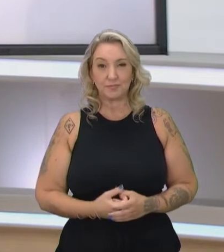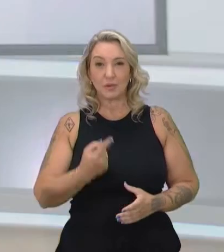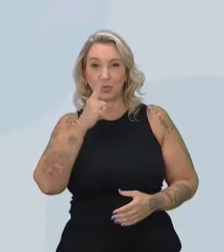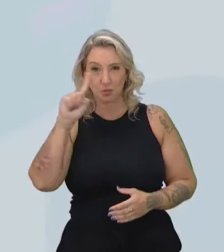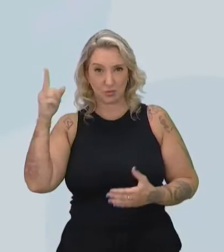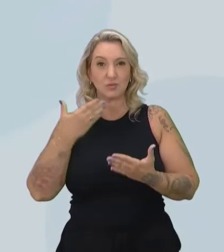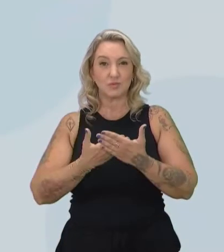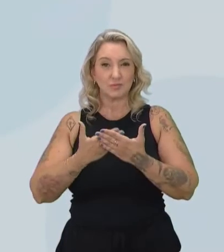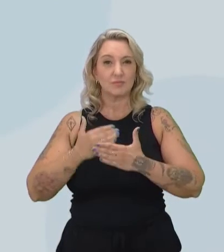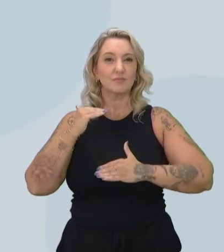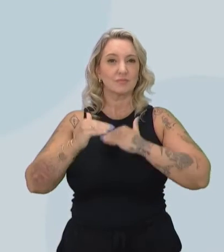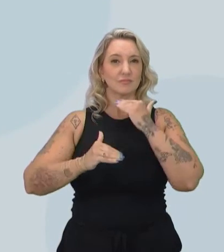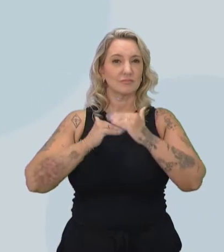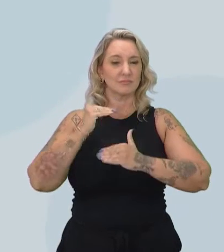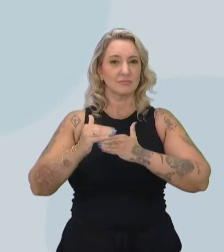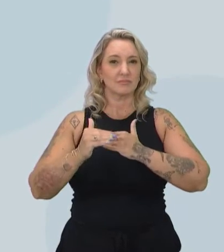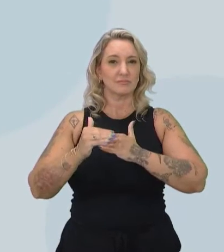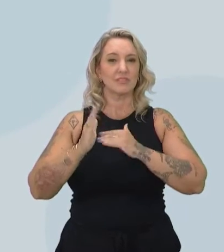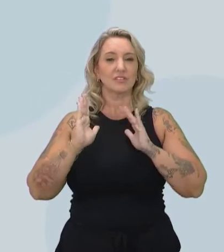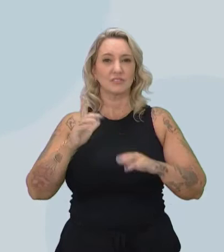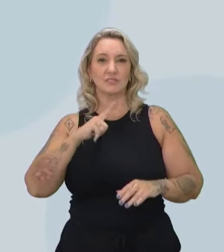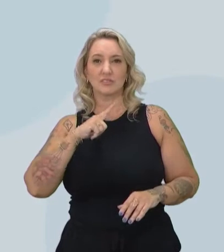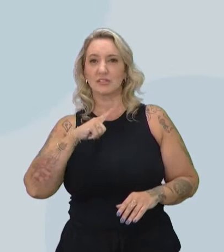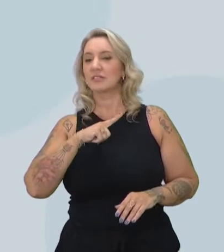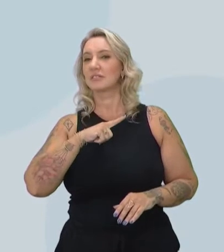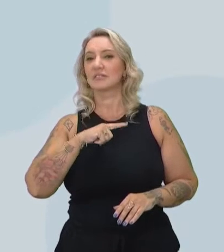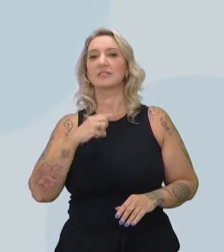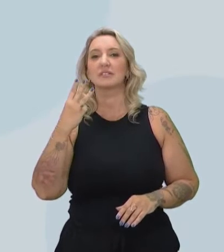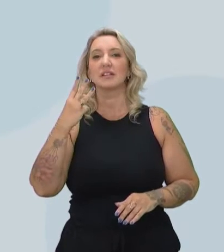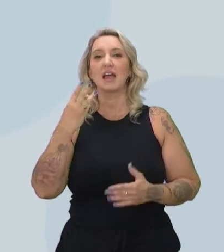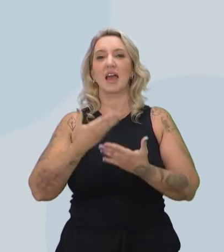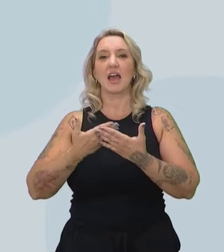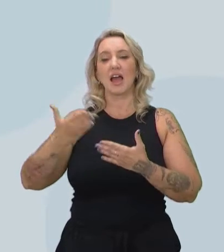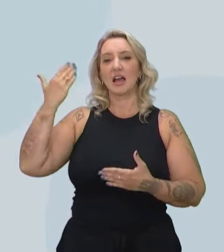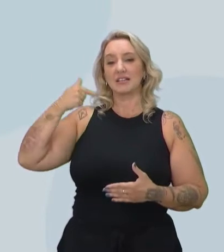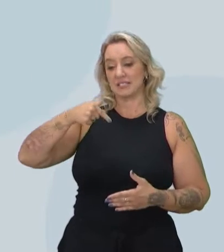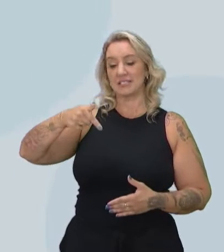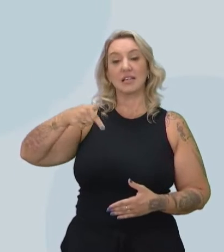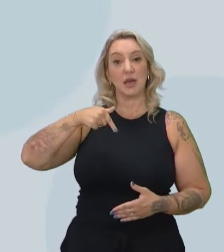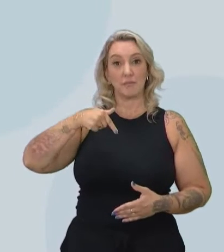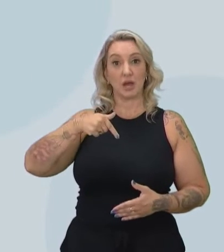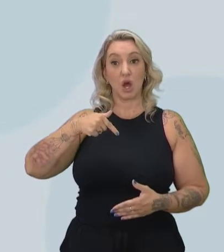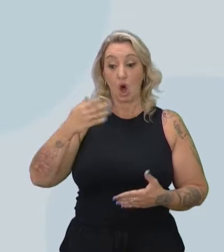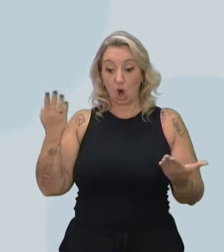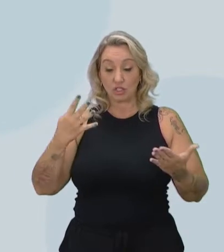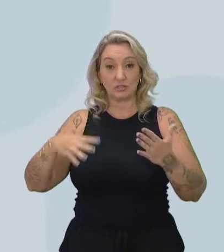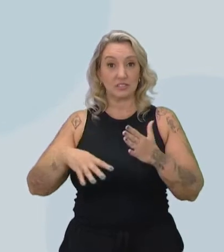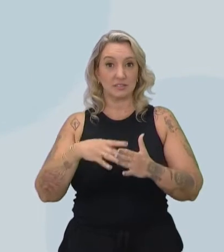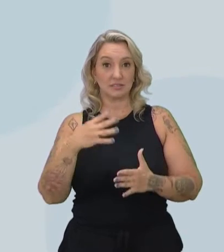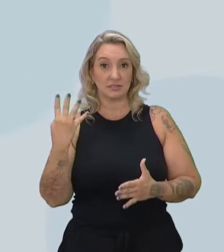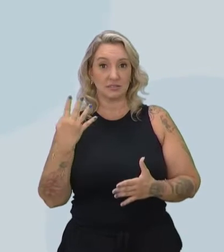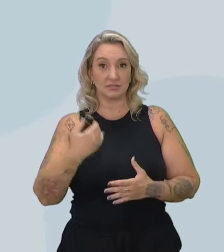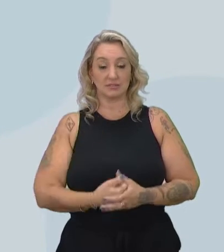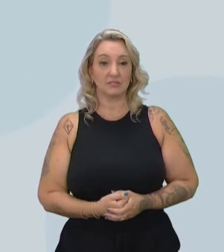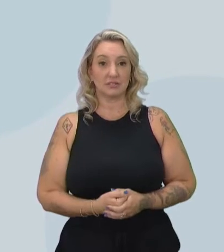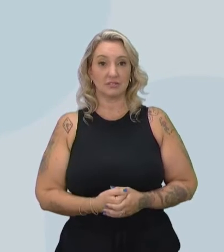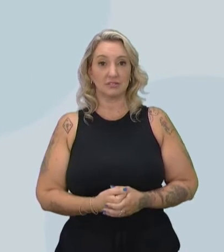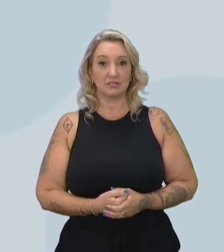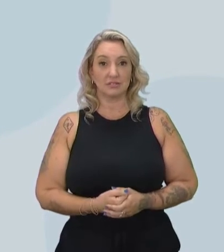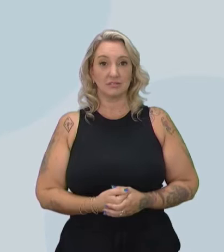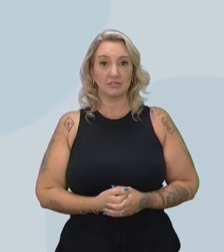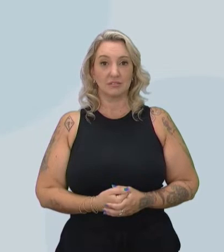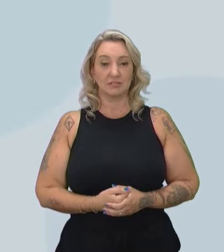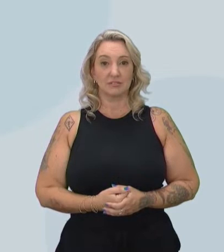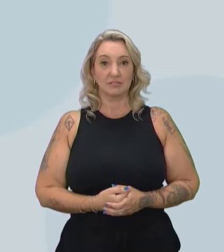aula, né, do desenvolvimento. Então a gente já teve aí 3 aulas nessa semana. Hoje é a quarta. Então a semana